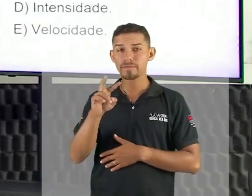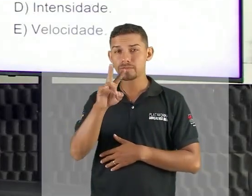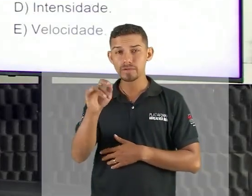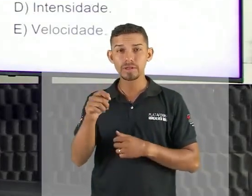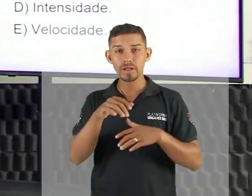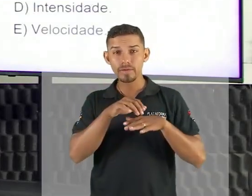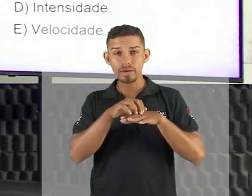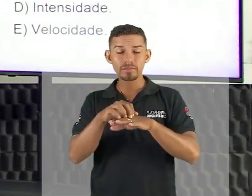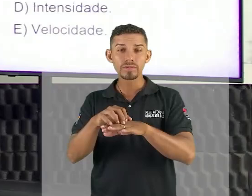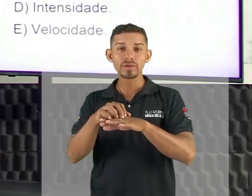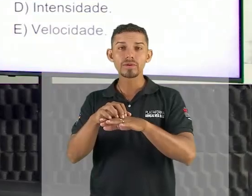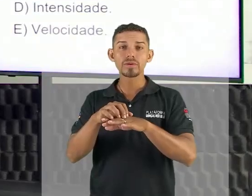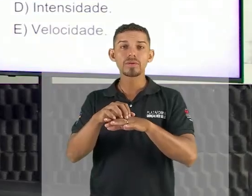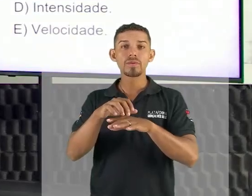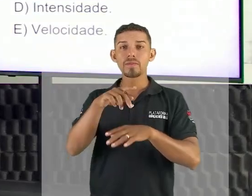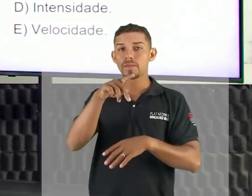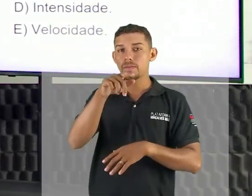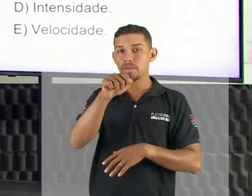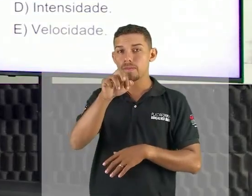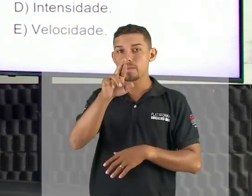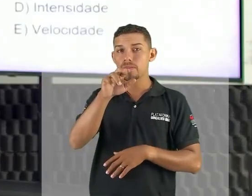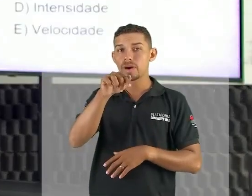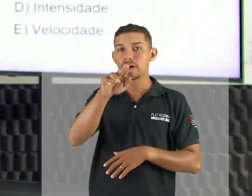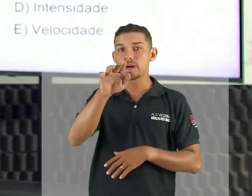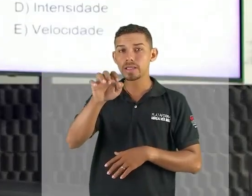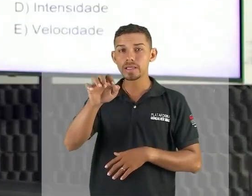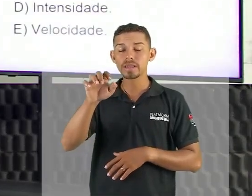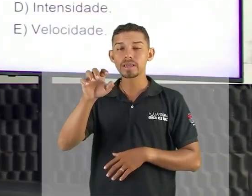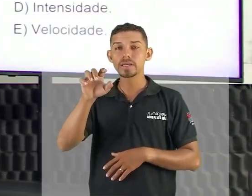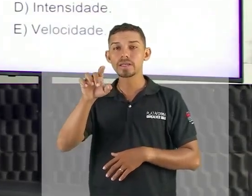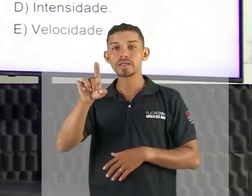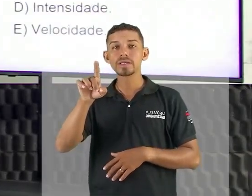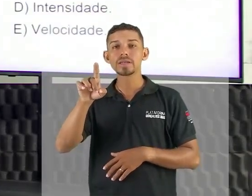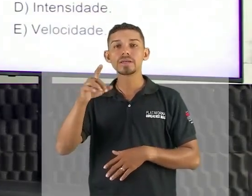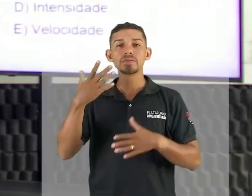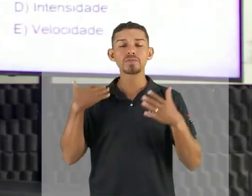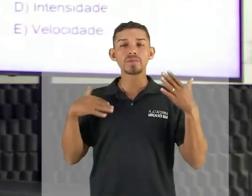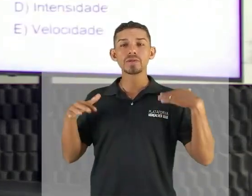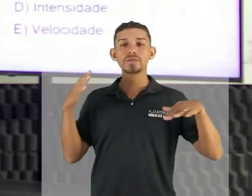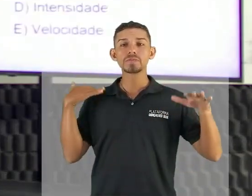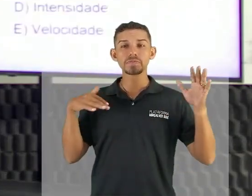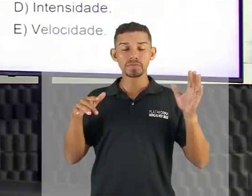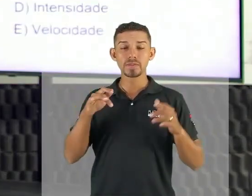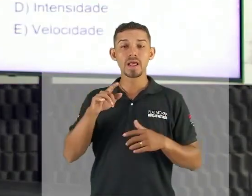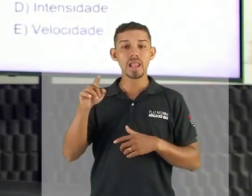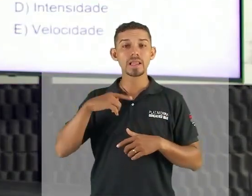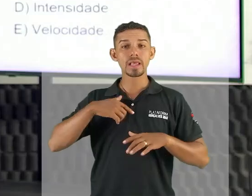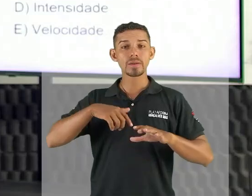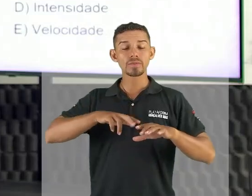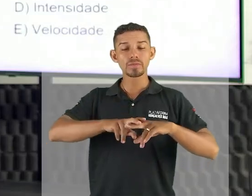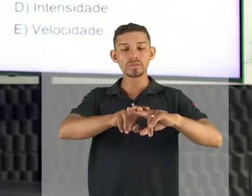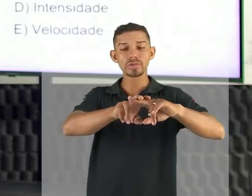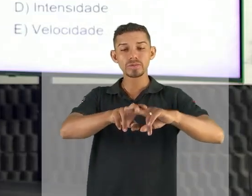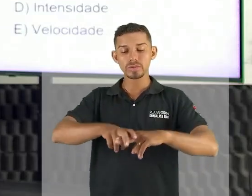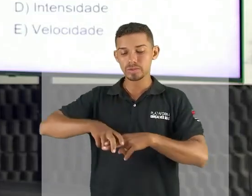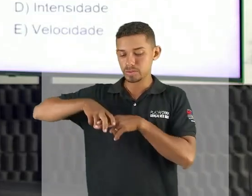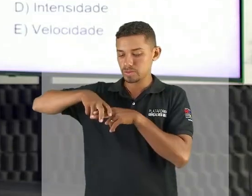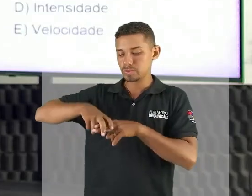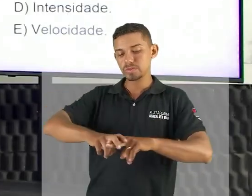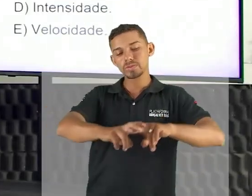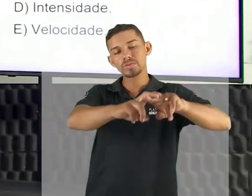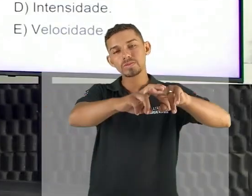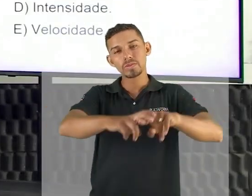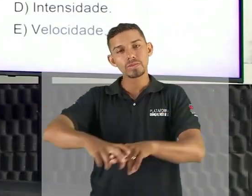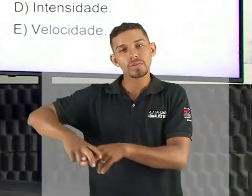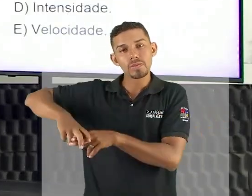ela para o parque de divers o parque perto da sua casa onde lá tem um balanço Ah mas no quintal eu fiz o